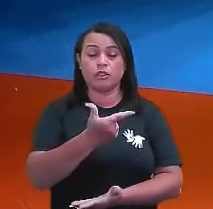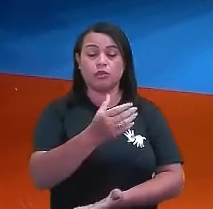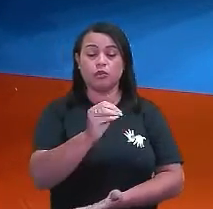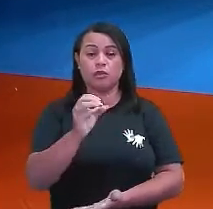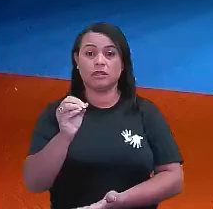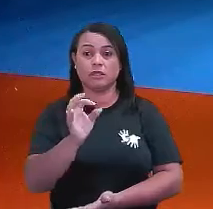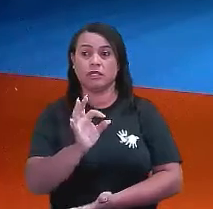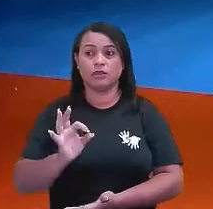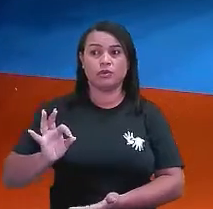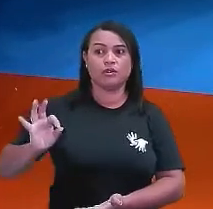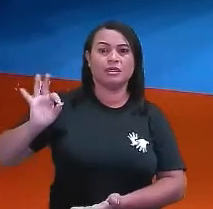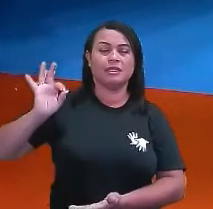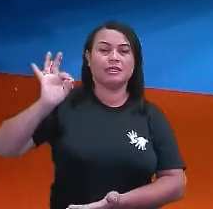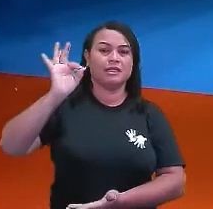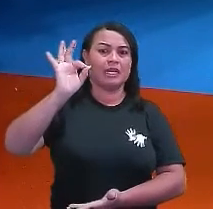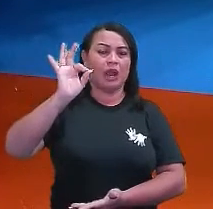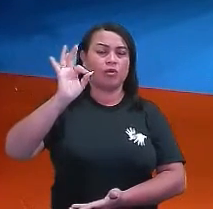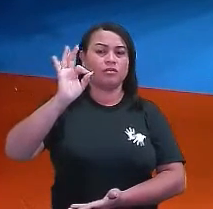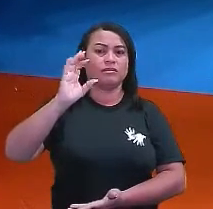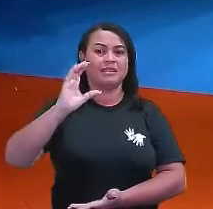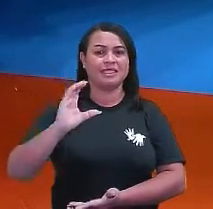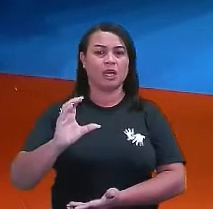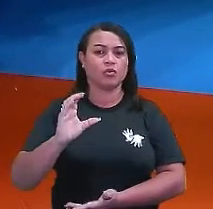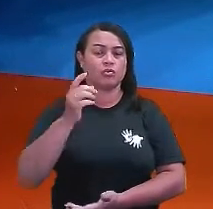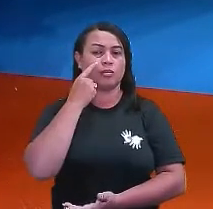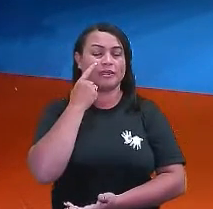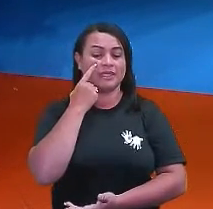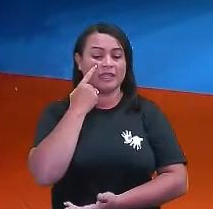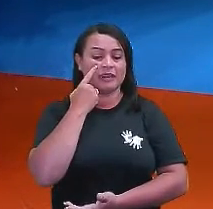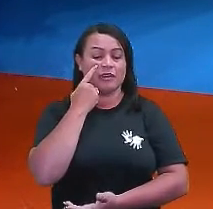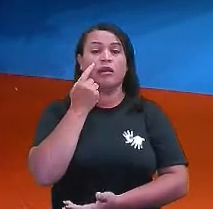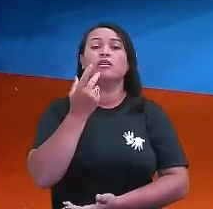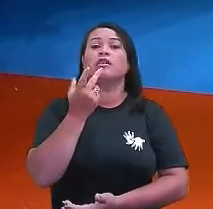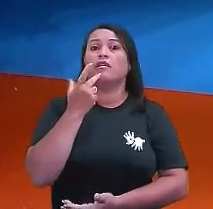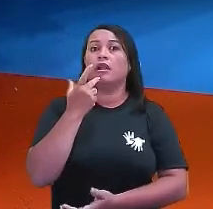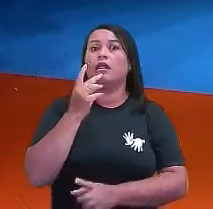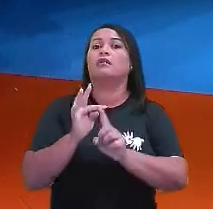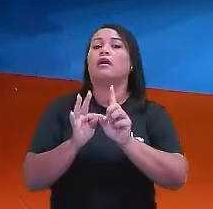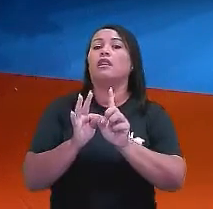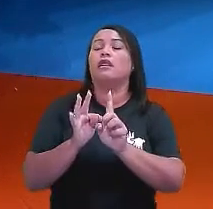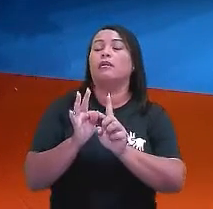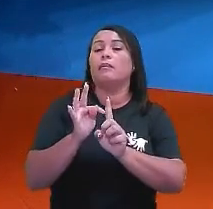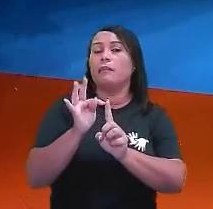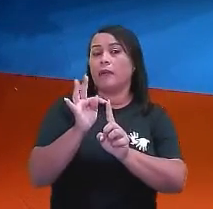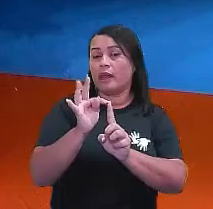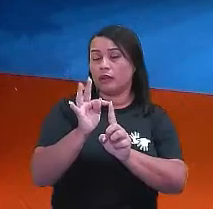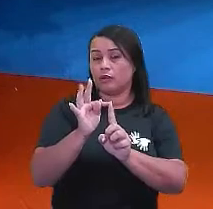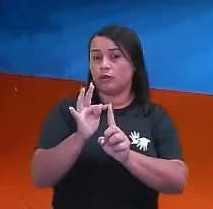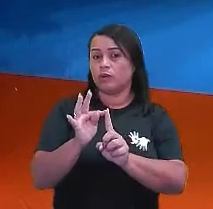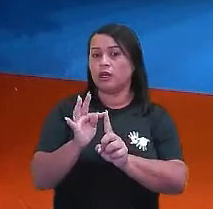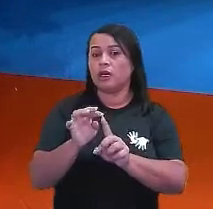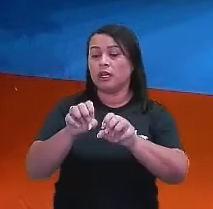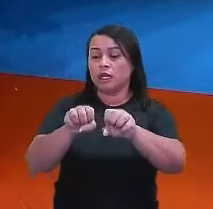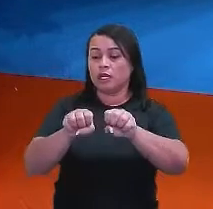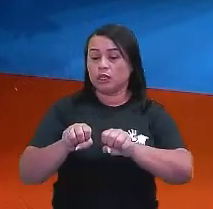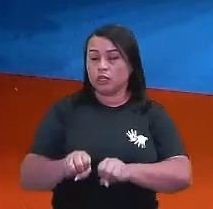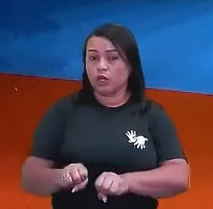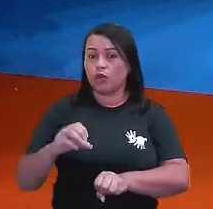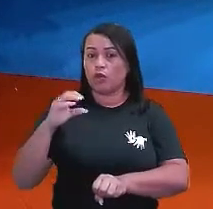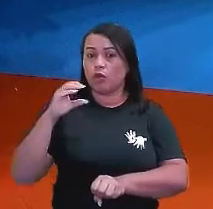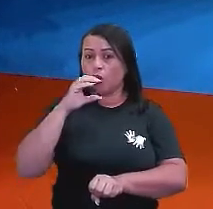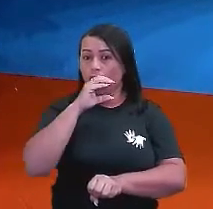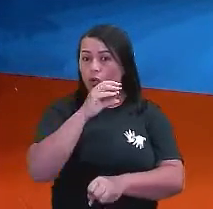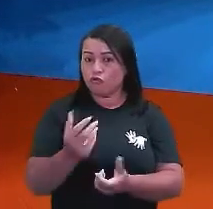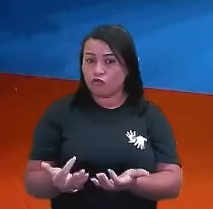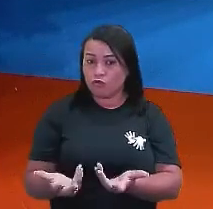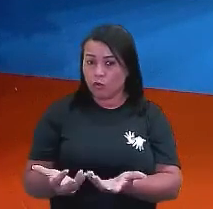Celsius. Então, quando ele fala isso aqui, ele está me dizendo a temperatura que o forno tem que estar. Então, é aí que